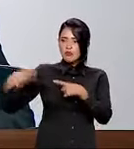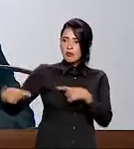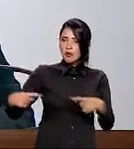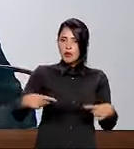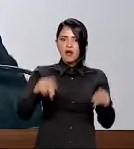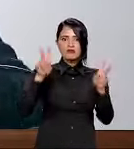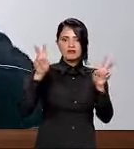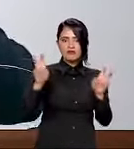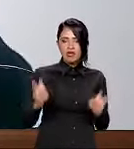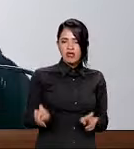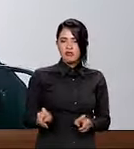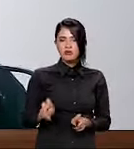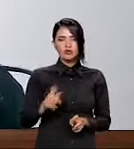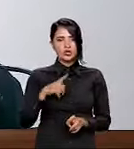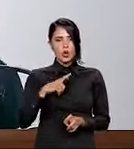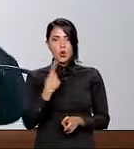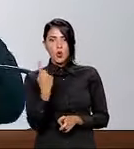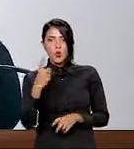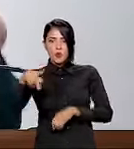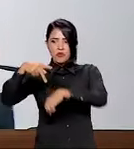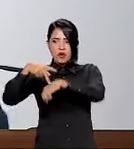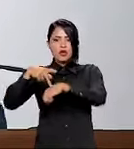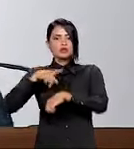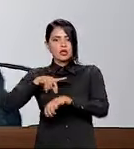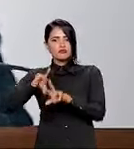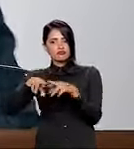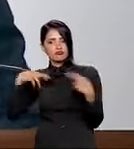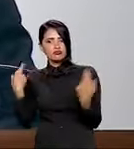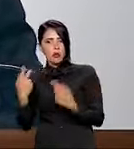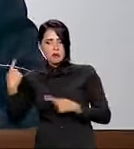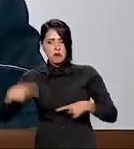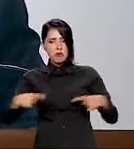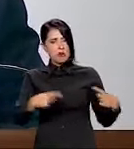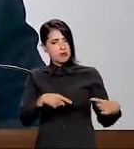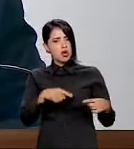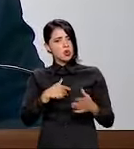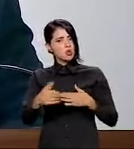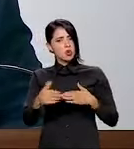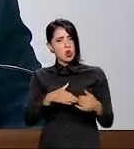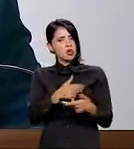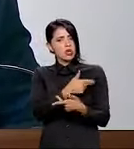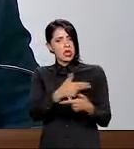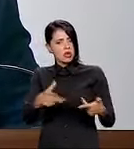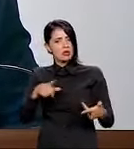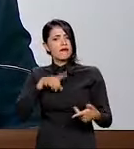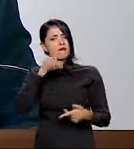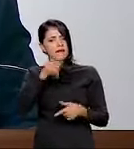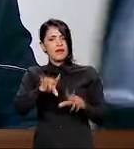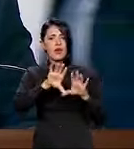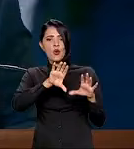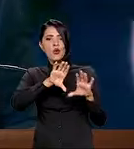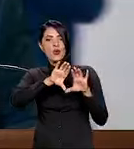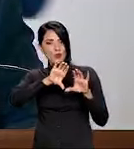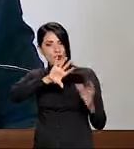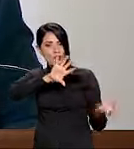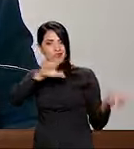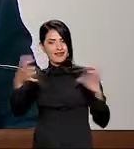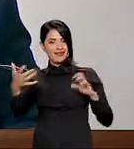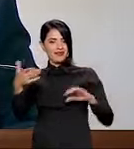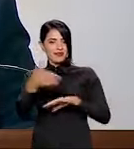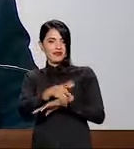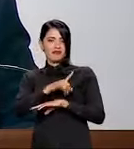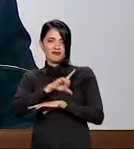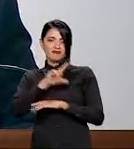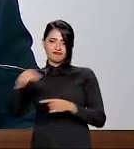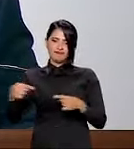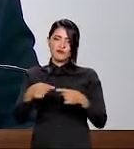Terra, não tem um país que tenha uma reunião para discutir qualquer coisa que a questão do clima não entre e que não entre a